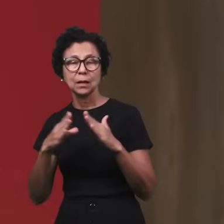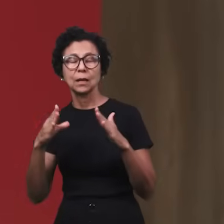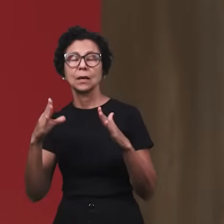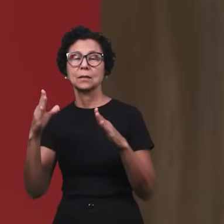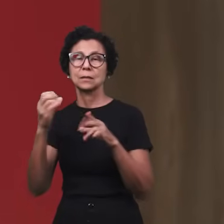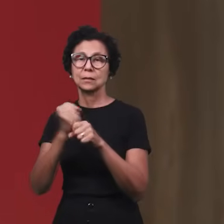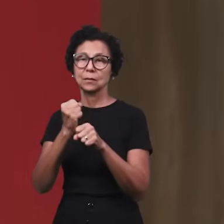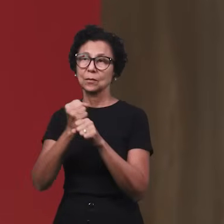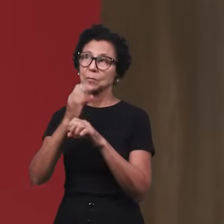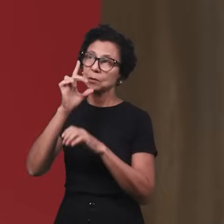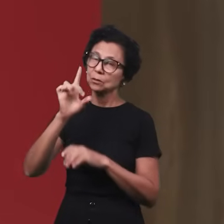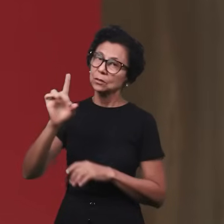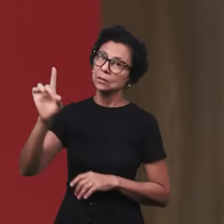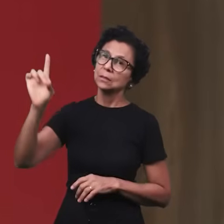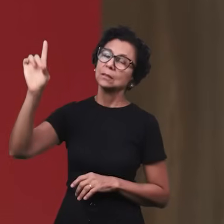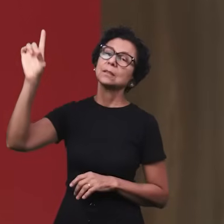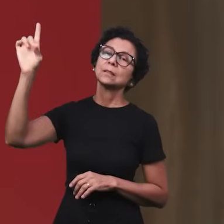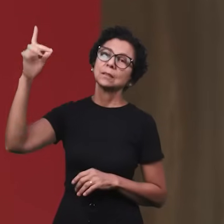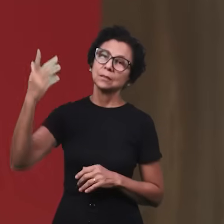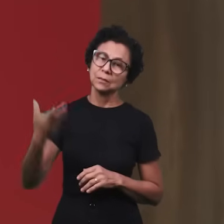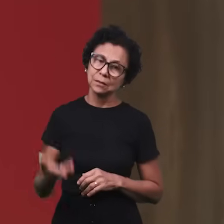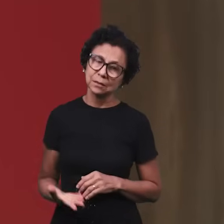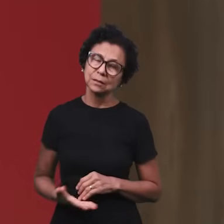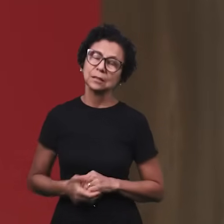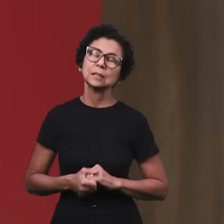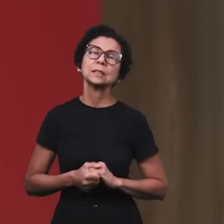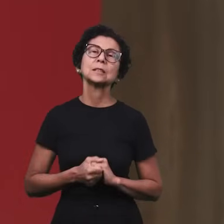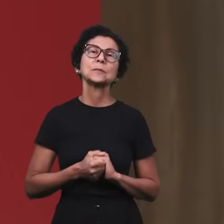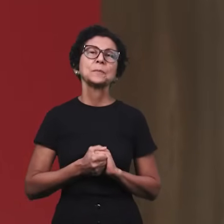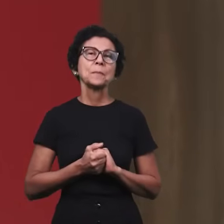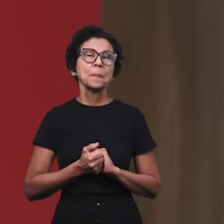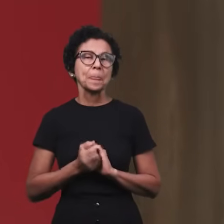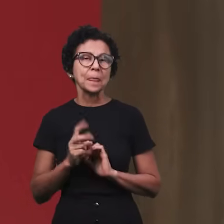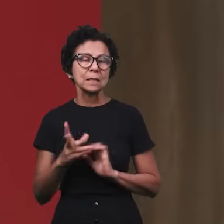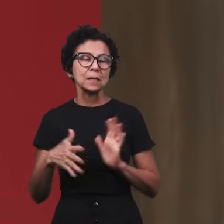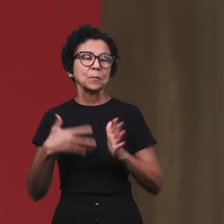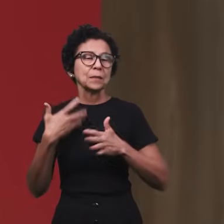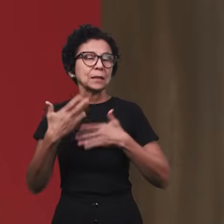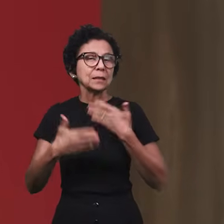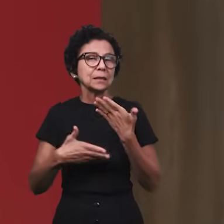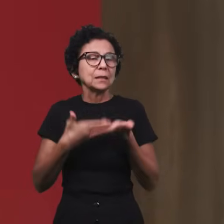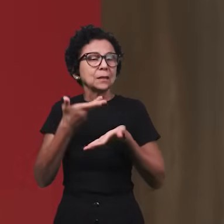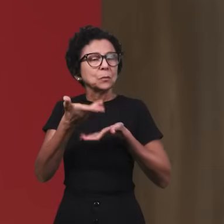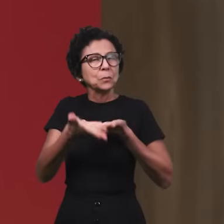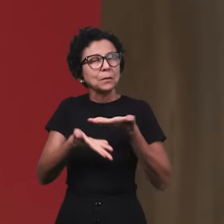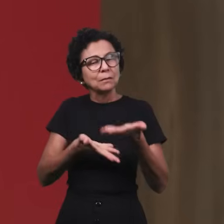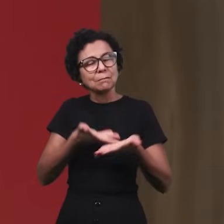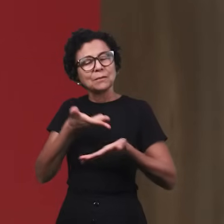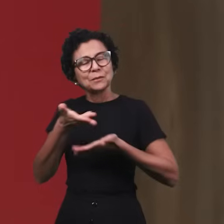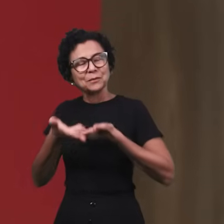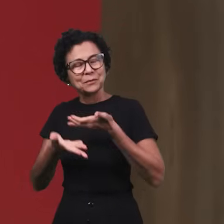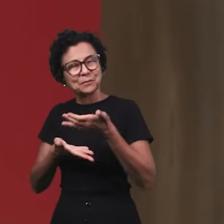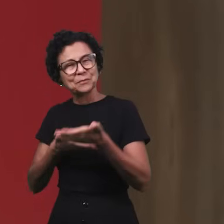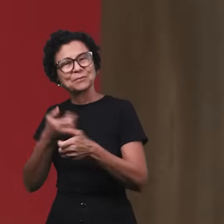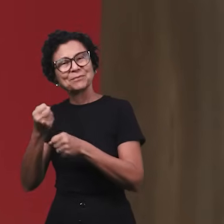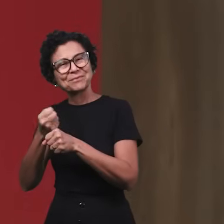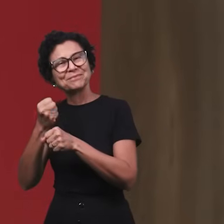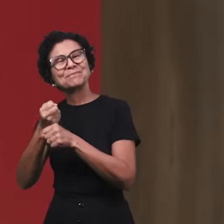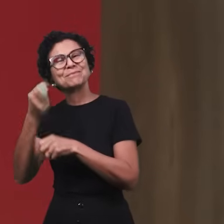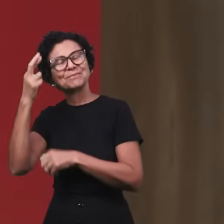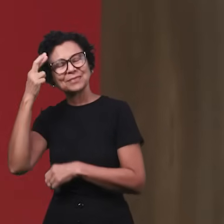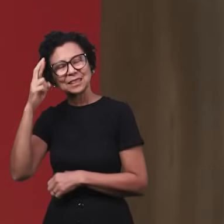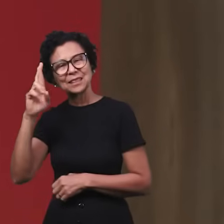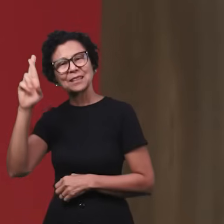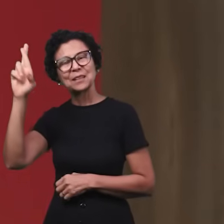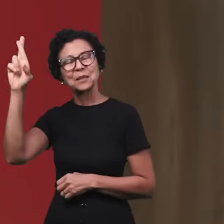de Deus, né? E isso vai sendo ali, e é com essa alegria, com zelo, né? Que a gente vai colocando